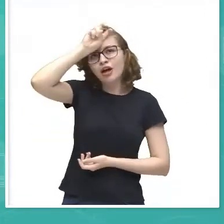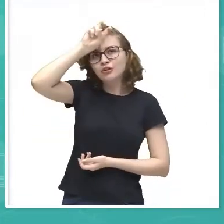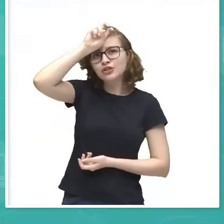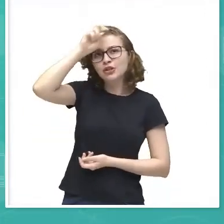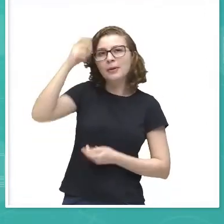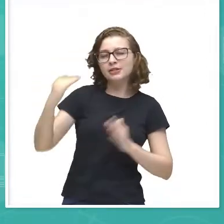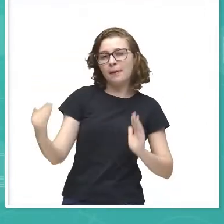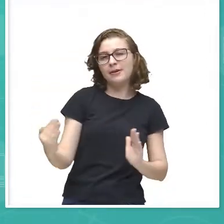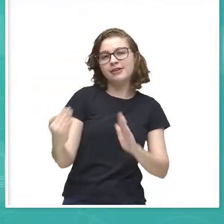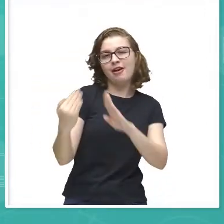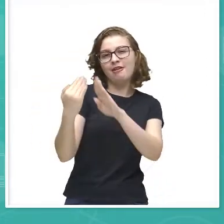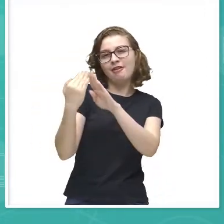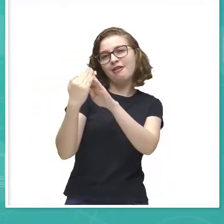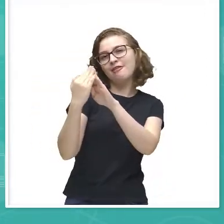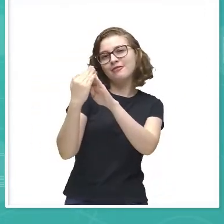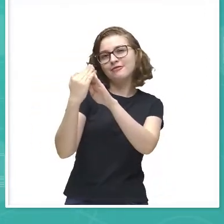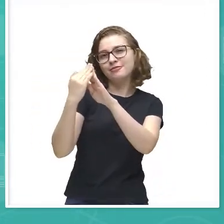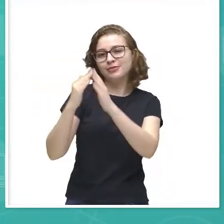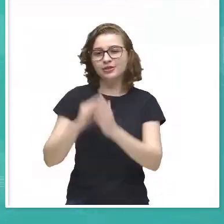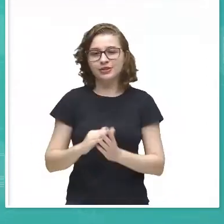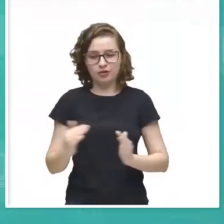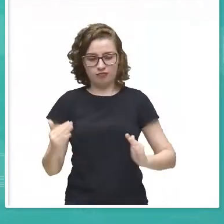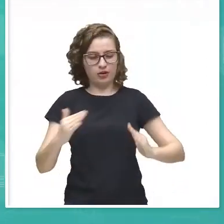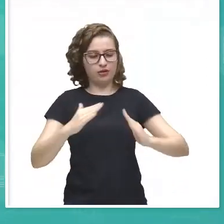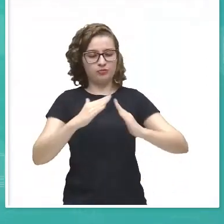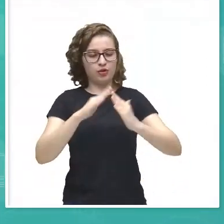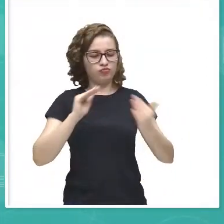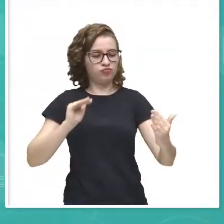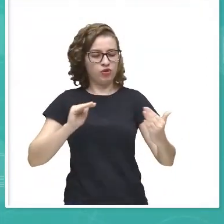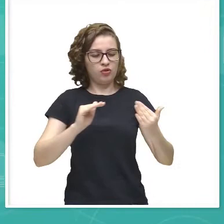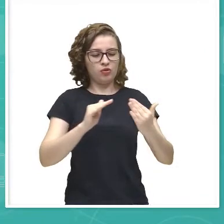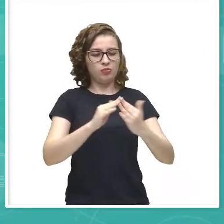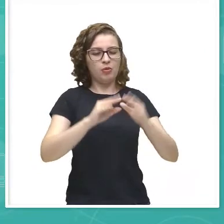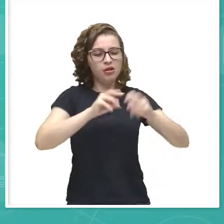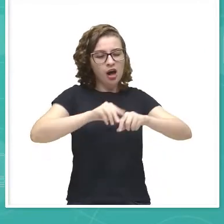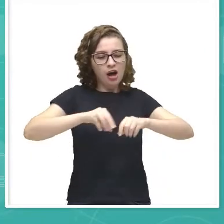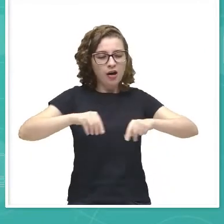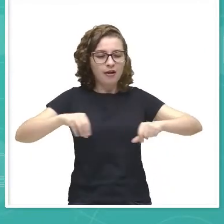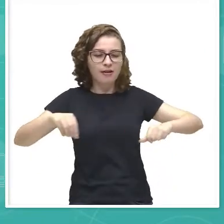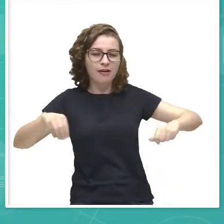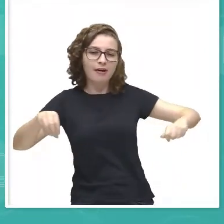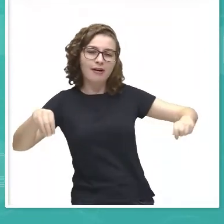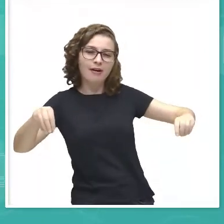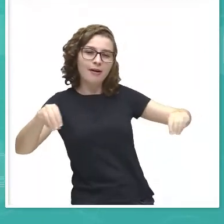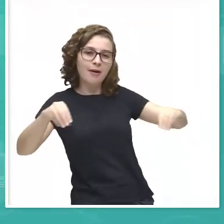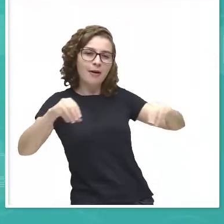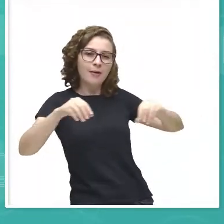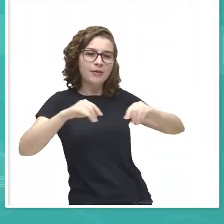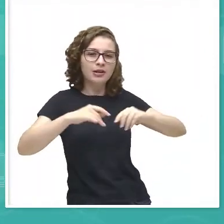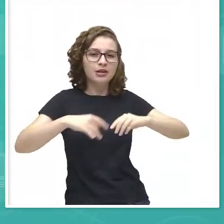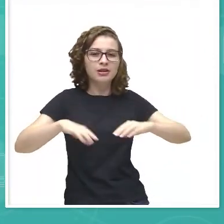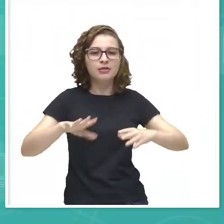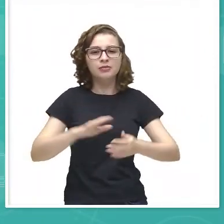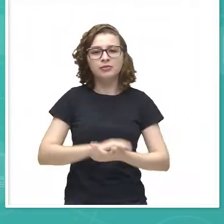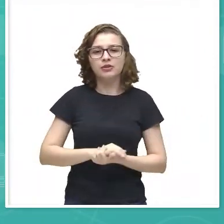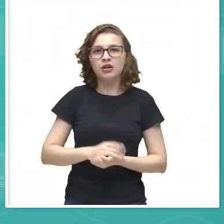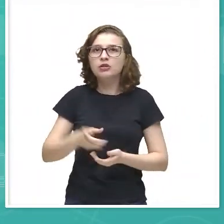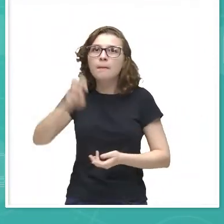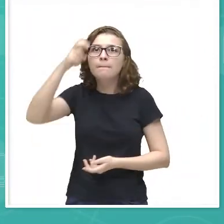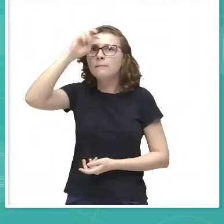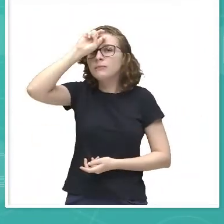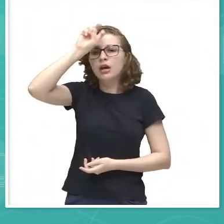nas pirâmides, é inevitável. Aquelas pirâmidezinhas assim, naquele monte de areia, naqueles desertos, não. Isso só me remete a